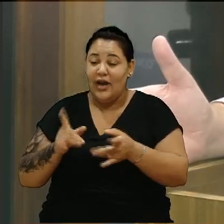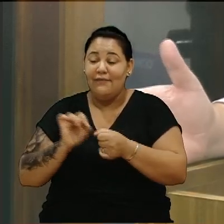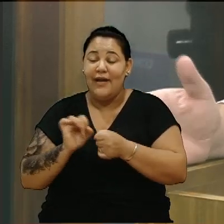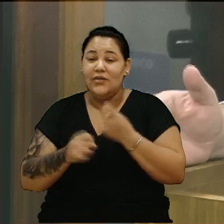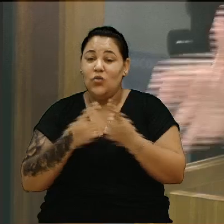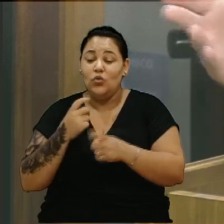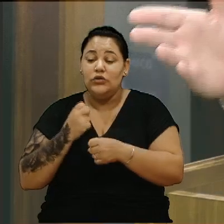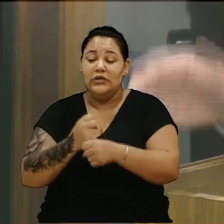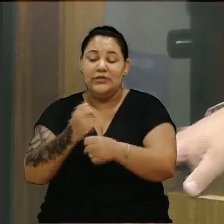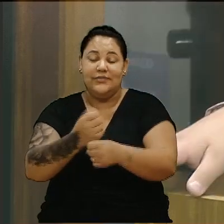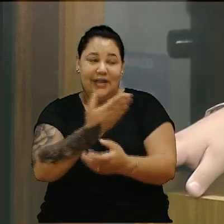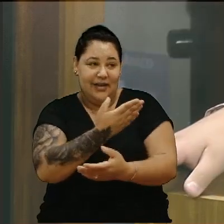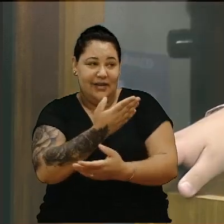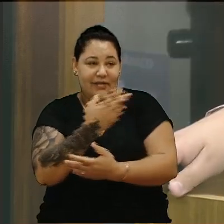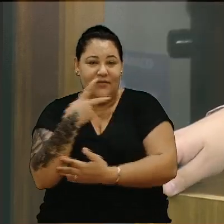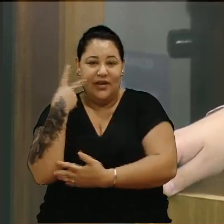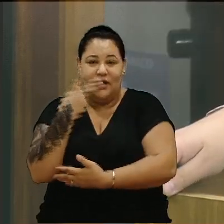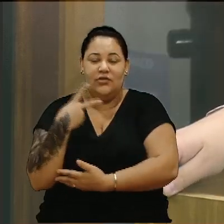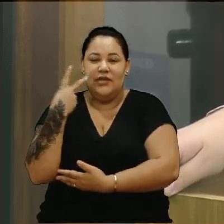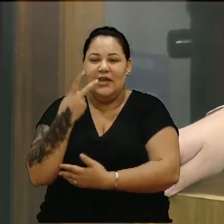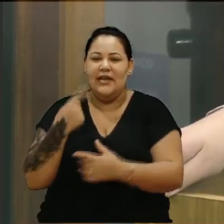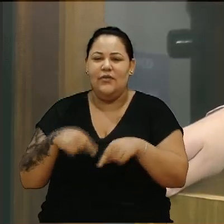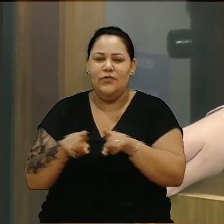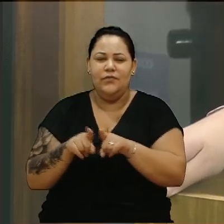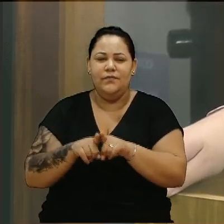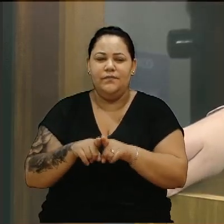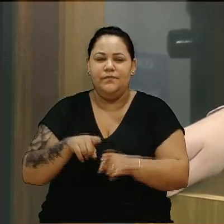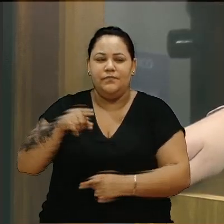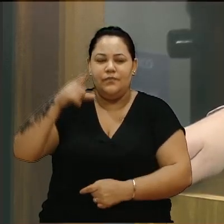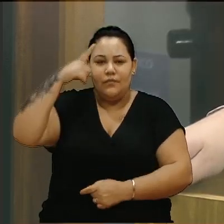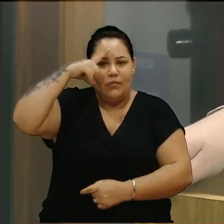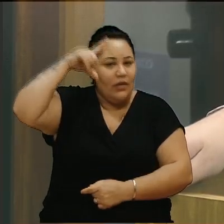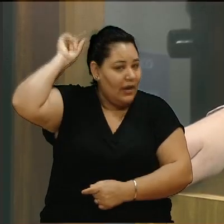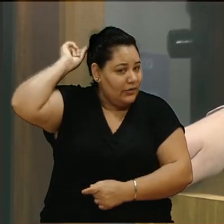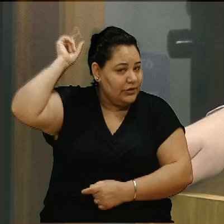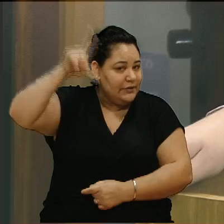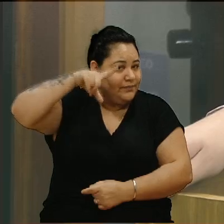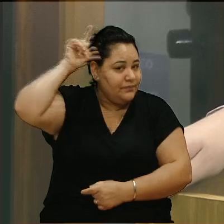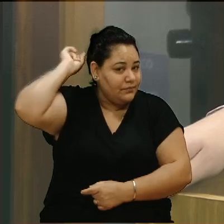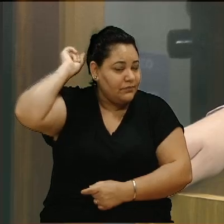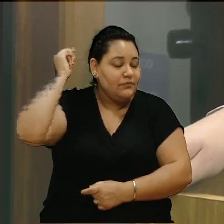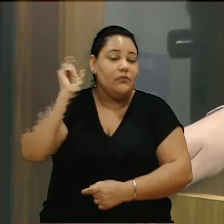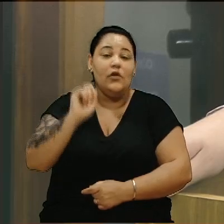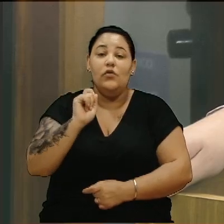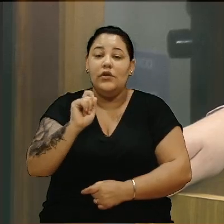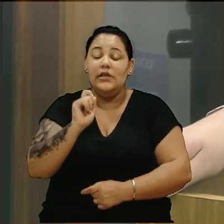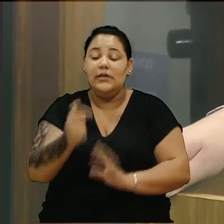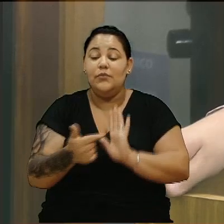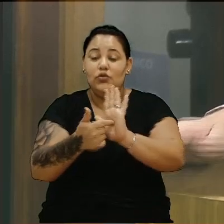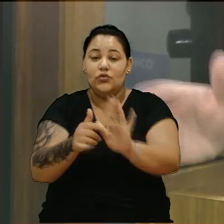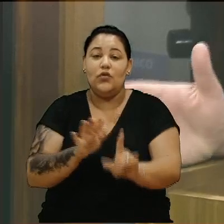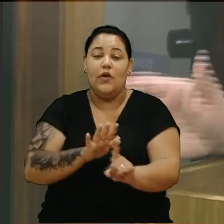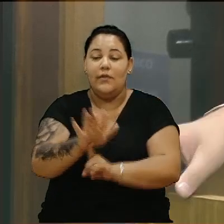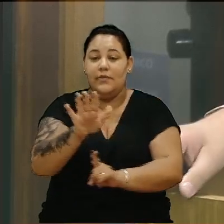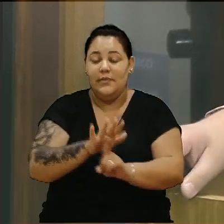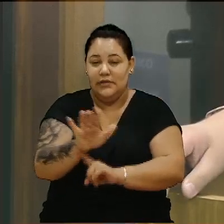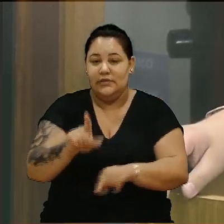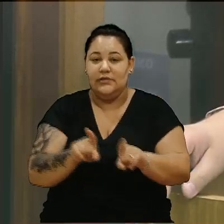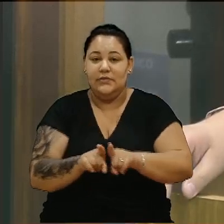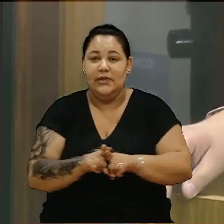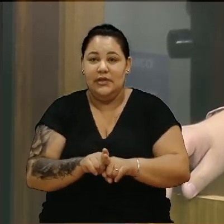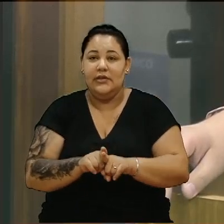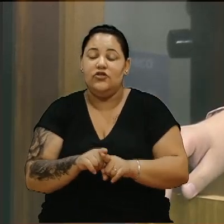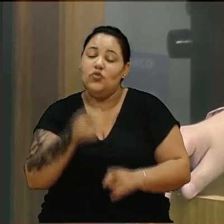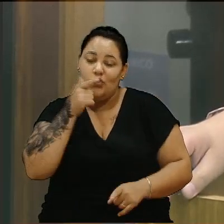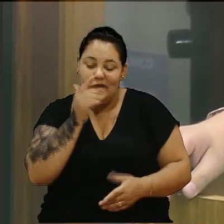anos, né, vereador Aldonei? O senhor, inclusive, foi um dos que levantaram essa demanda, essa bandeira lá, e também fomos lá para atender